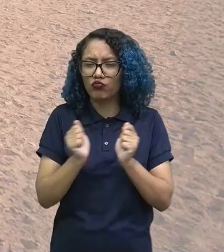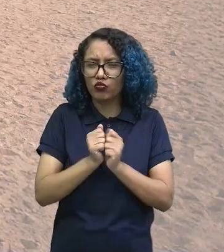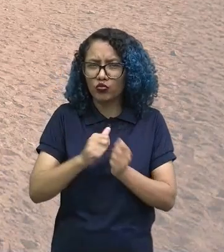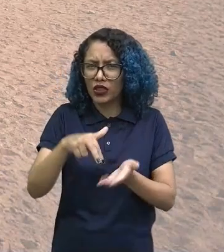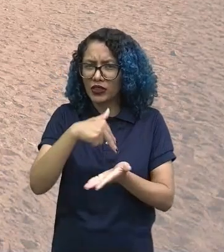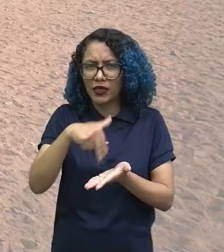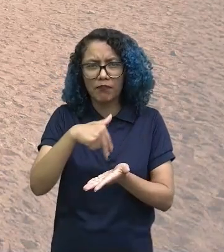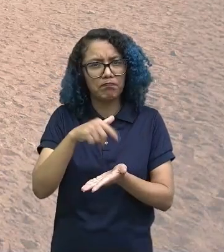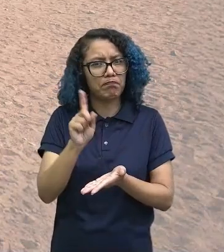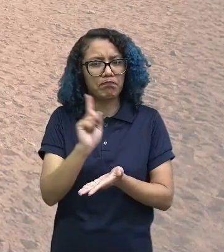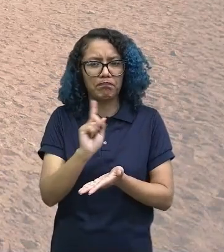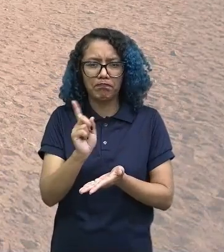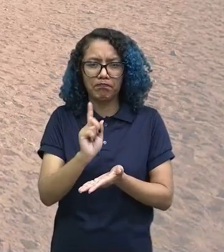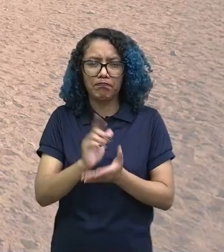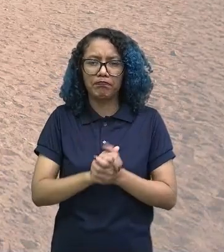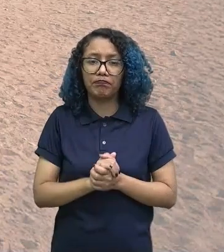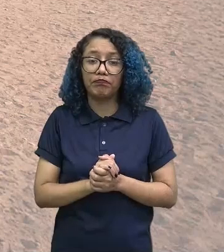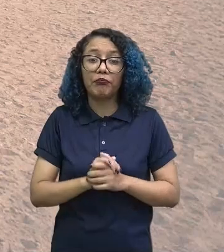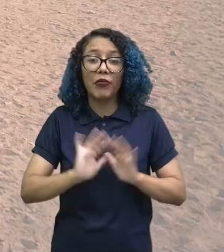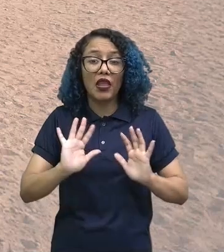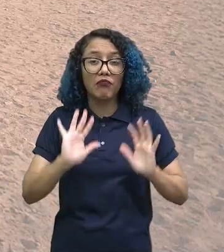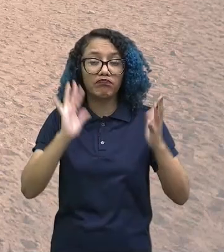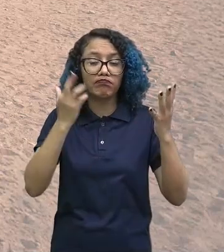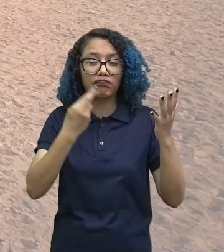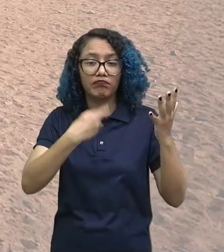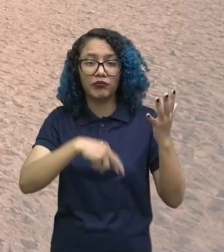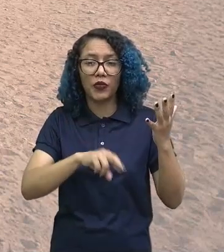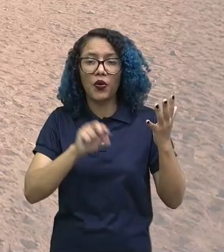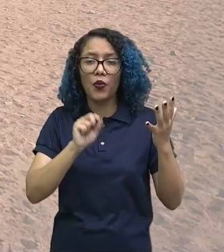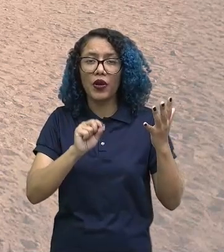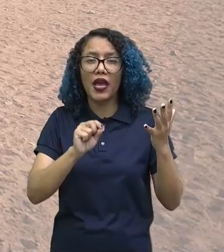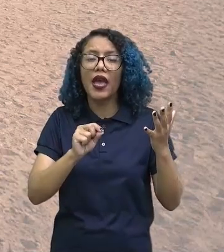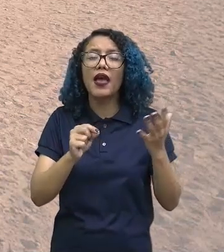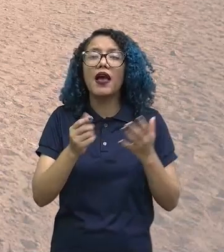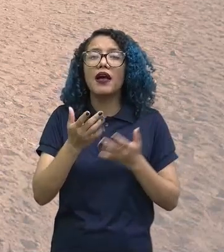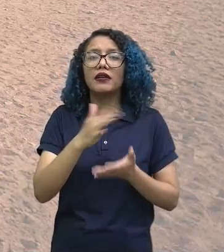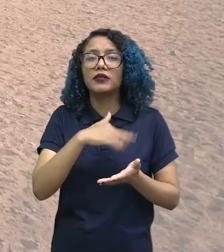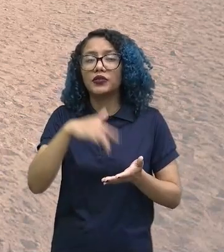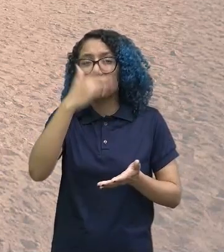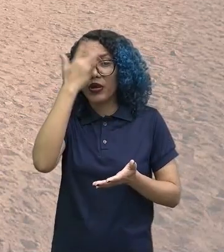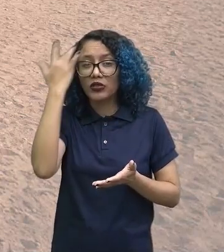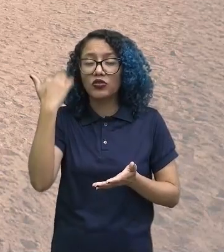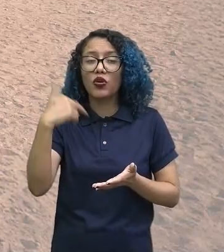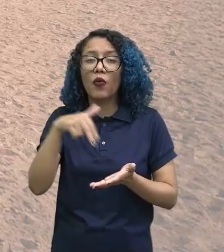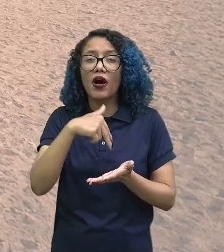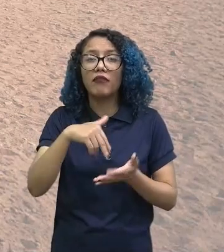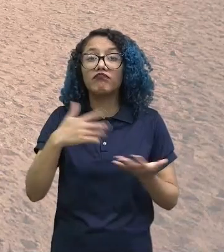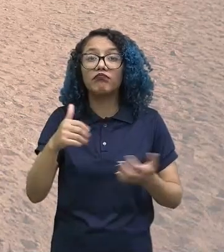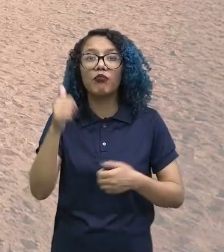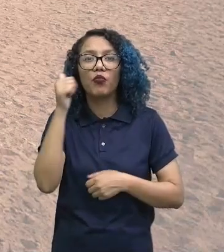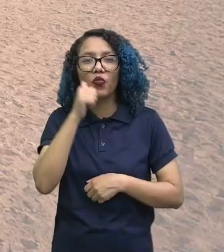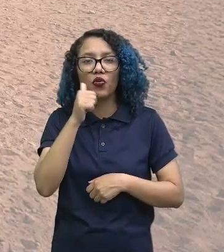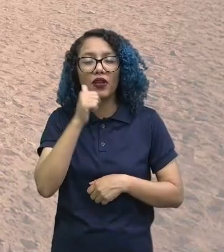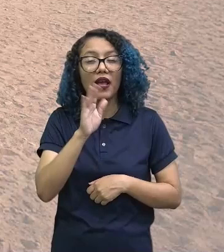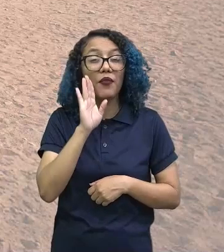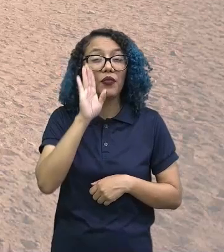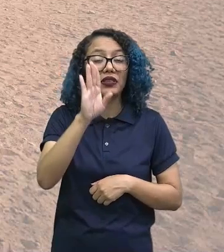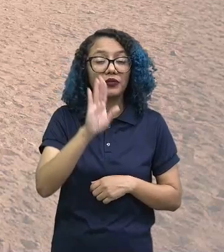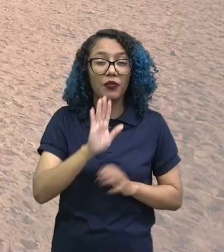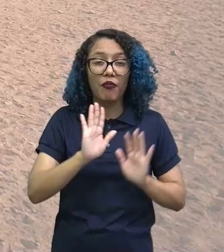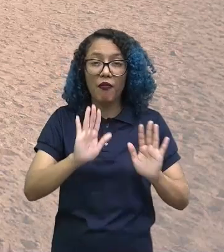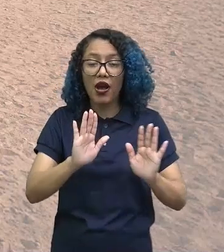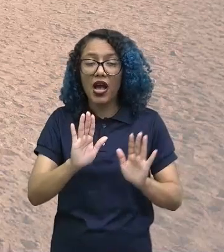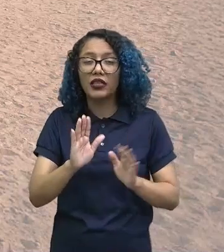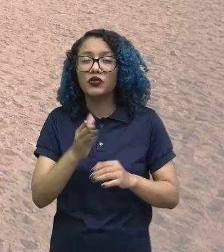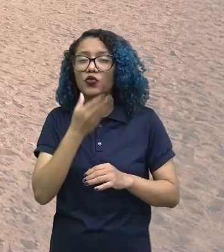religiosas, habitualmente a dança era executada pelas mulheres. Em muitas apresentações, os homens aparecem